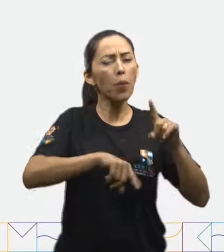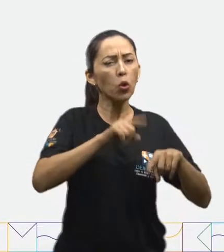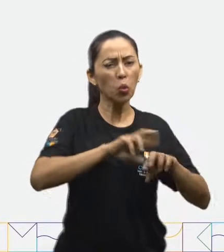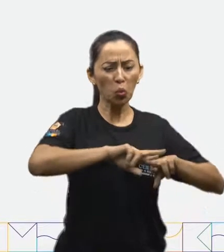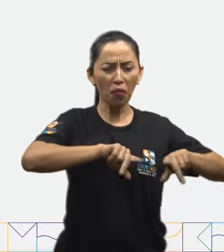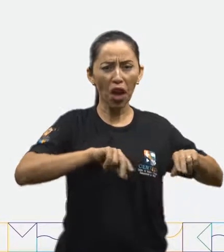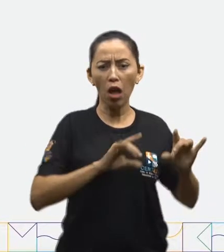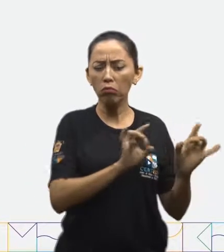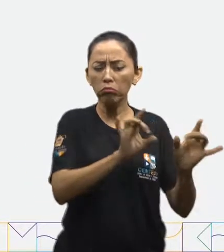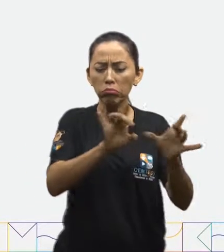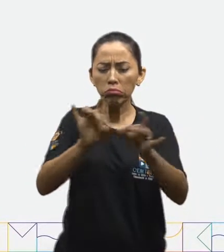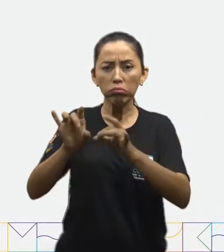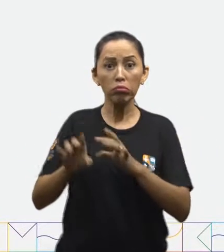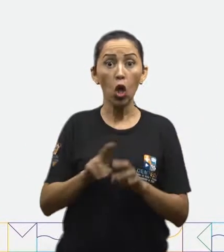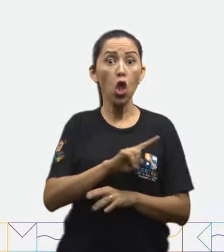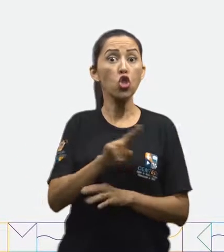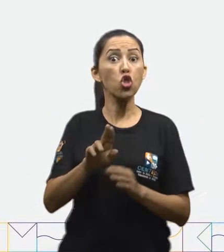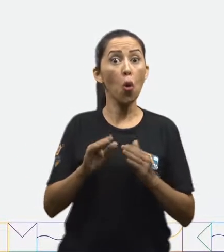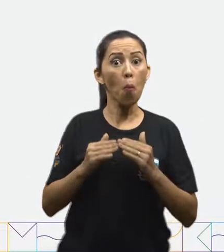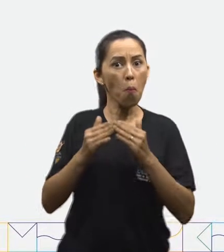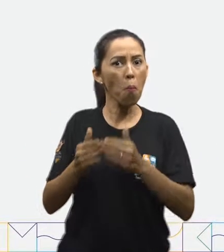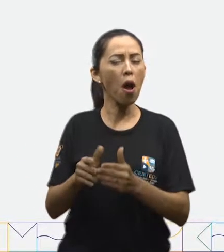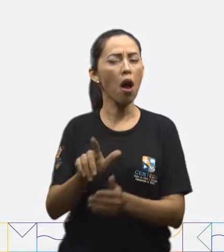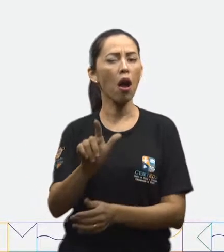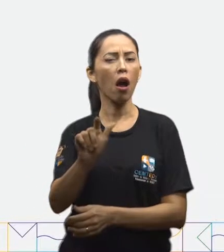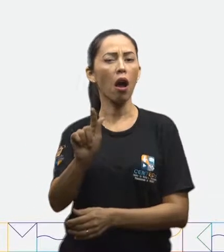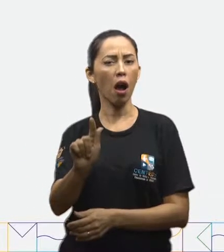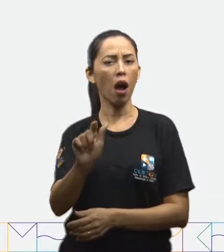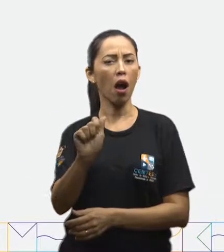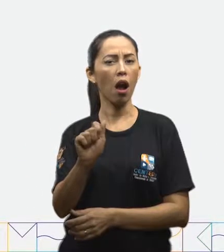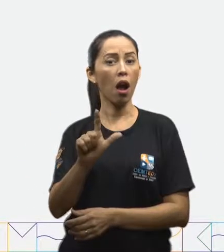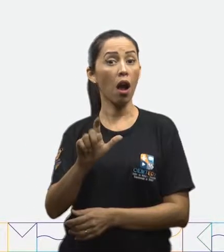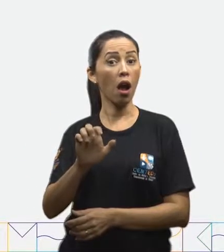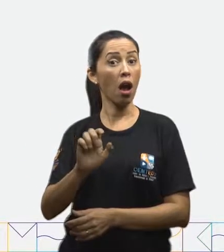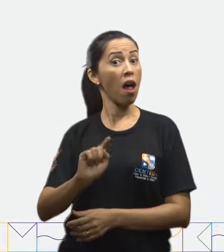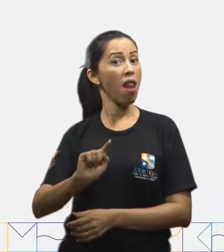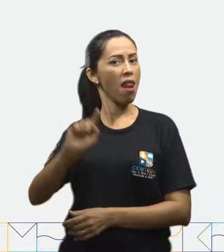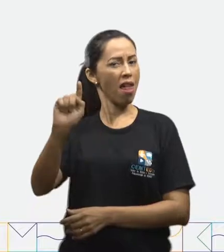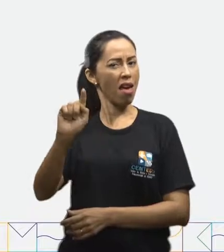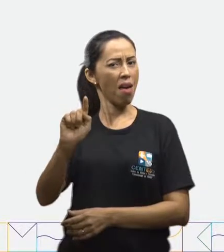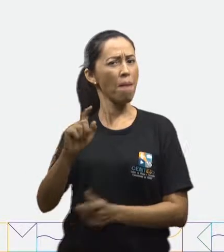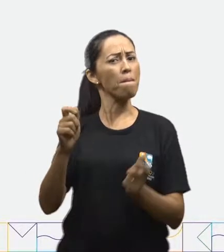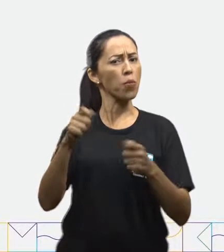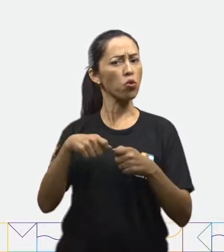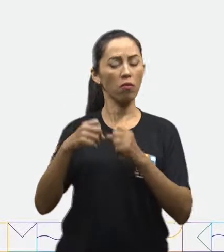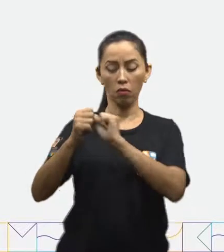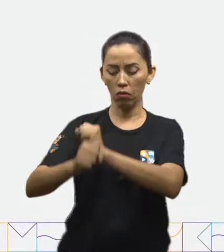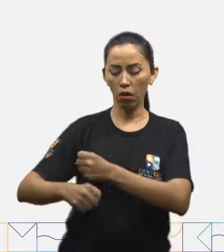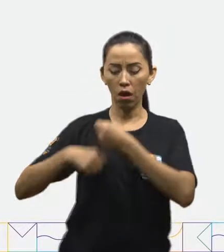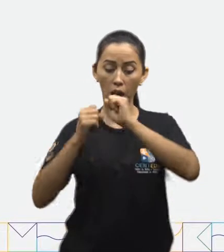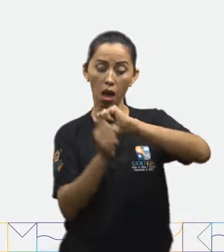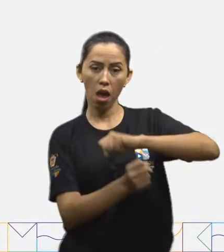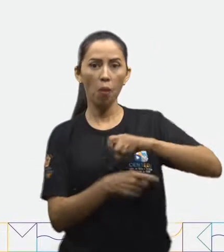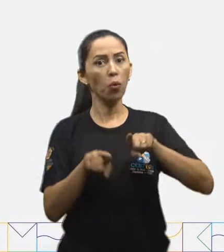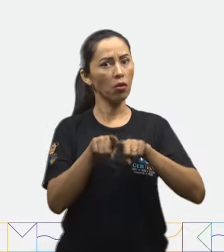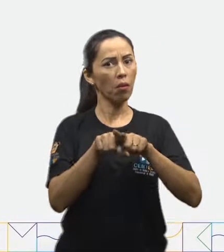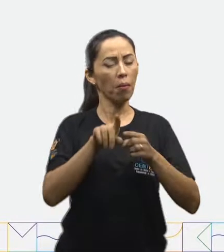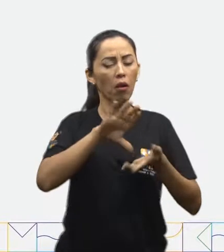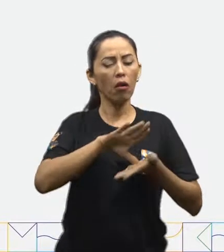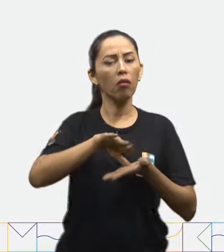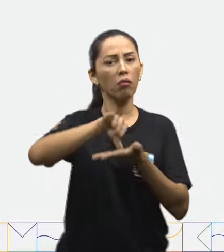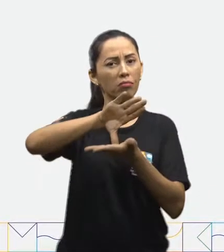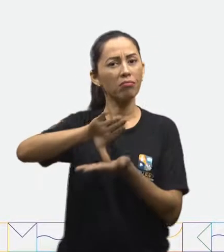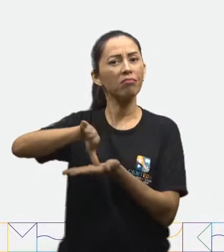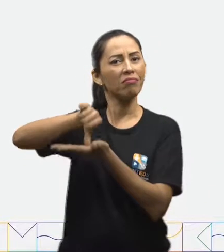dessa embarcação era galé. Esse tipo de embarcação pode ser movida a remos e velas.